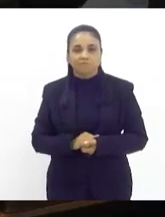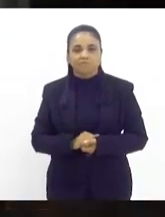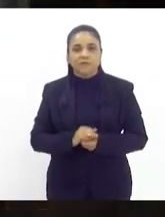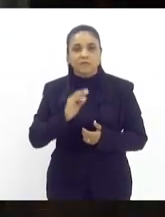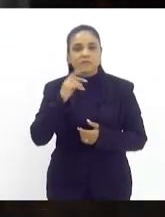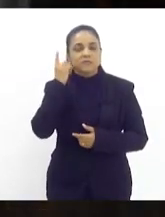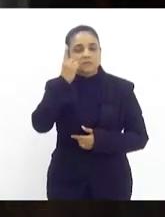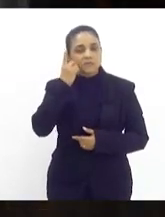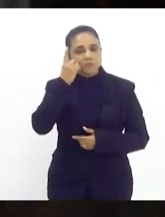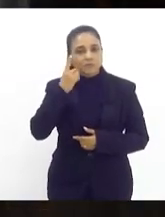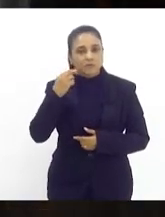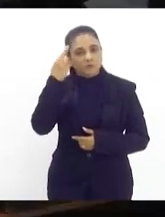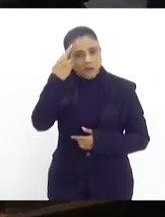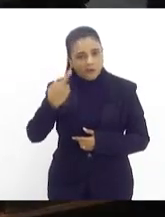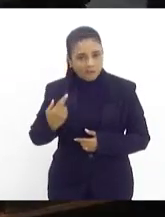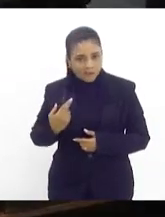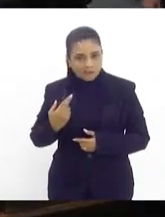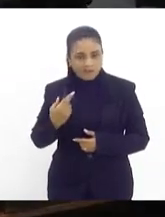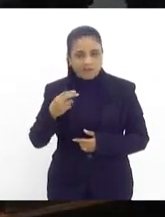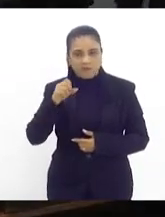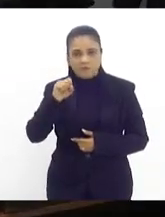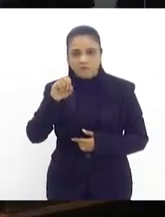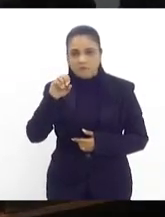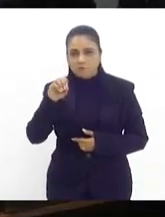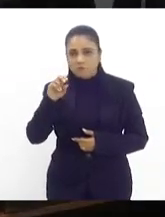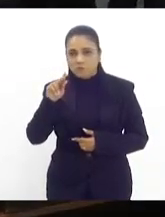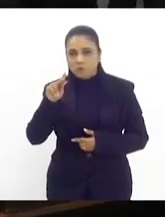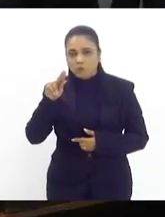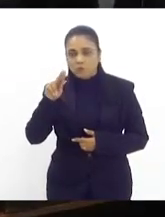Deputada Renata Souza.